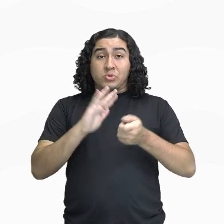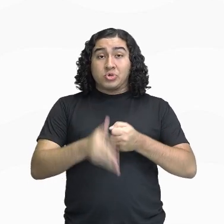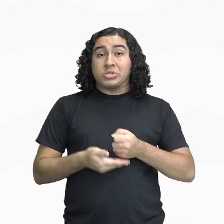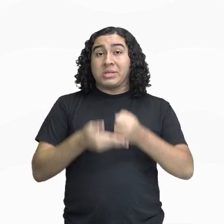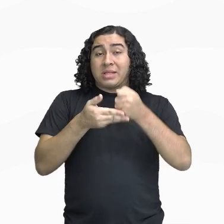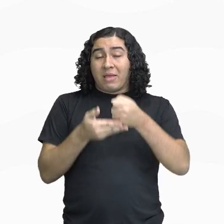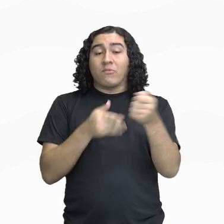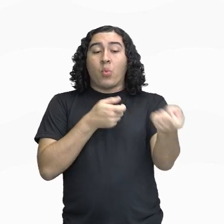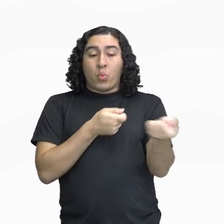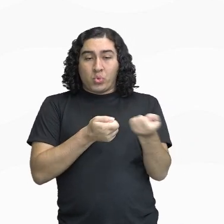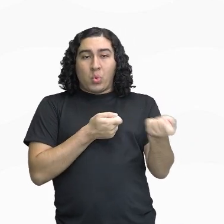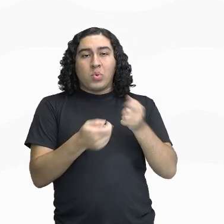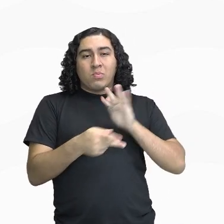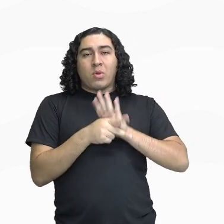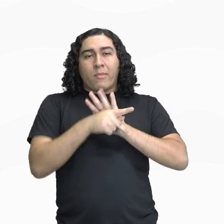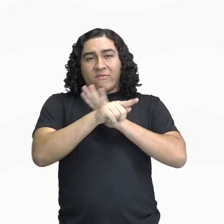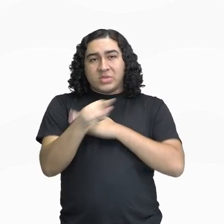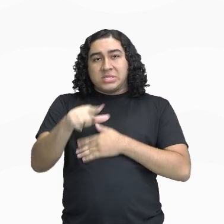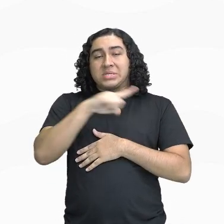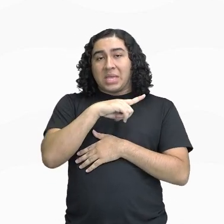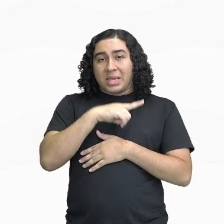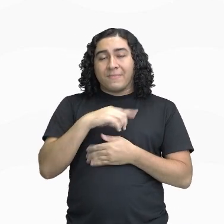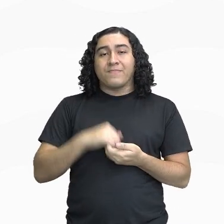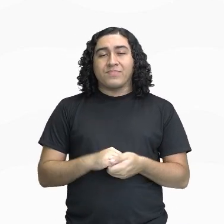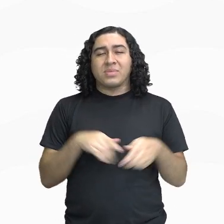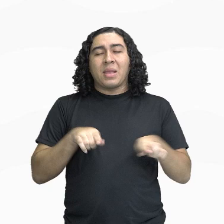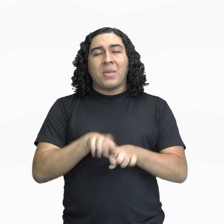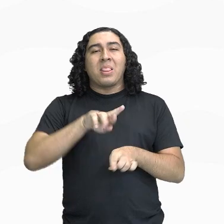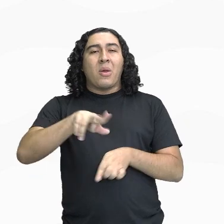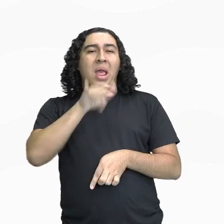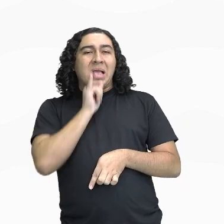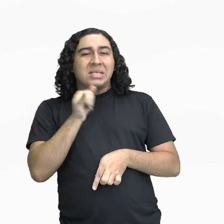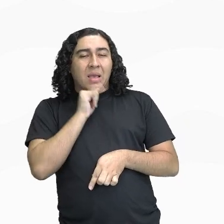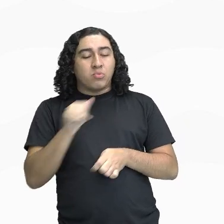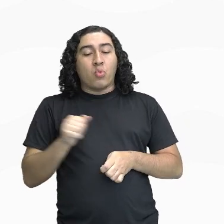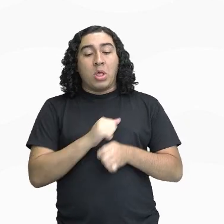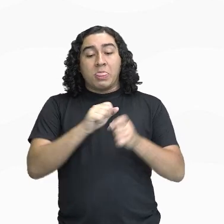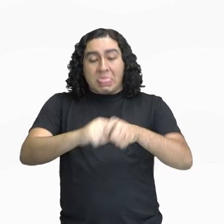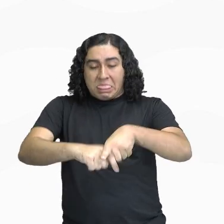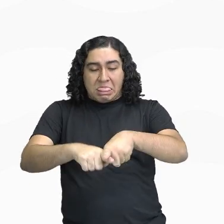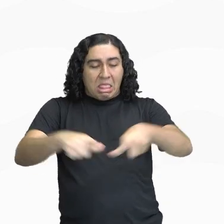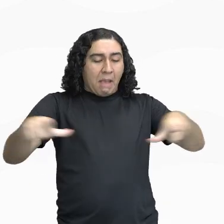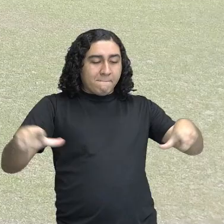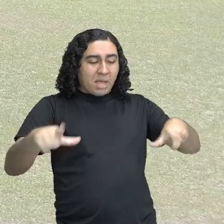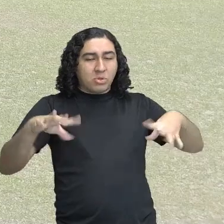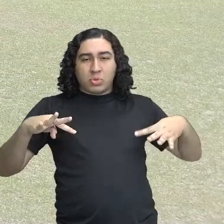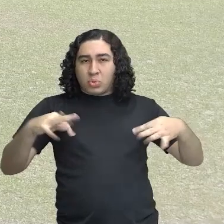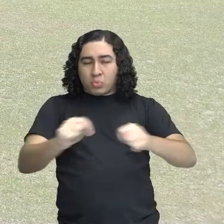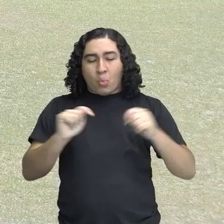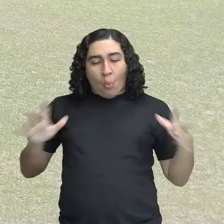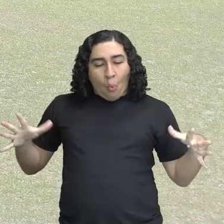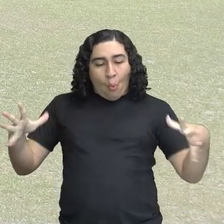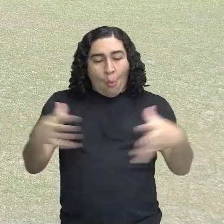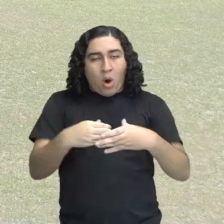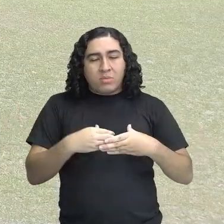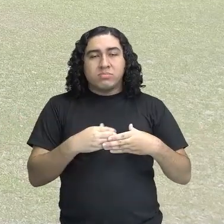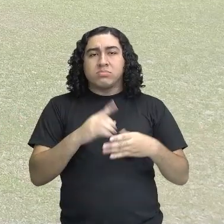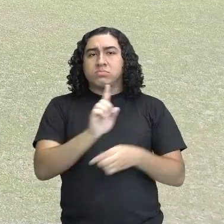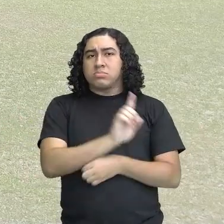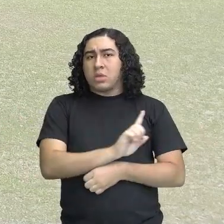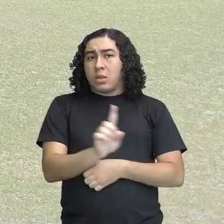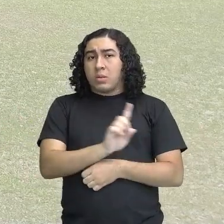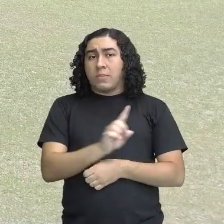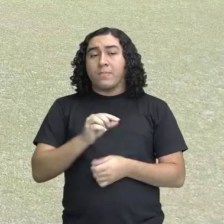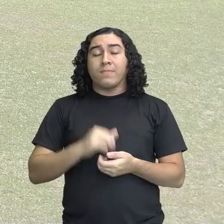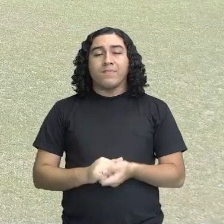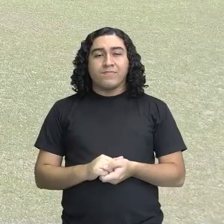um manejo, né, que você tem que aí... Não vou esgotar tudo aquilo que está na natureza, né? Vou precisar disso por muito tempo.